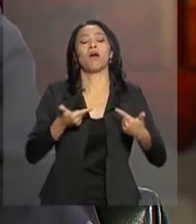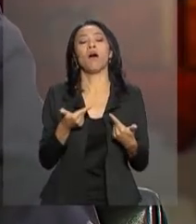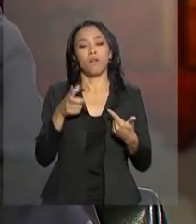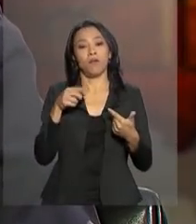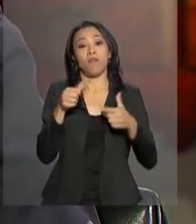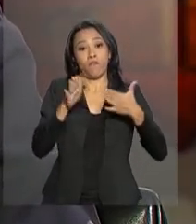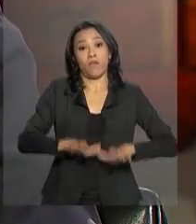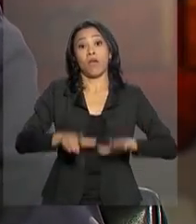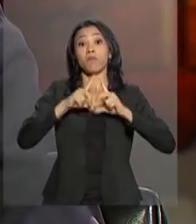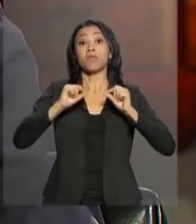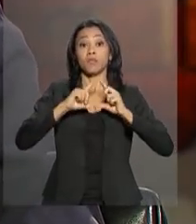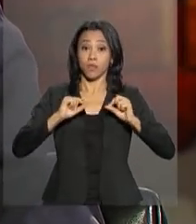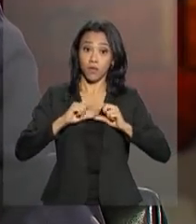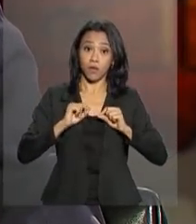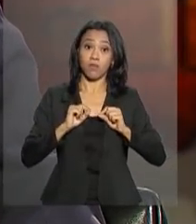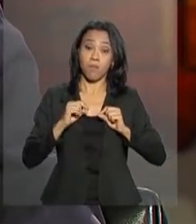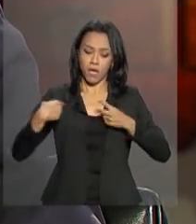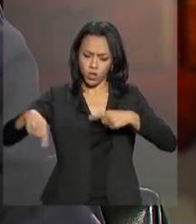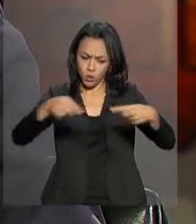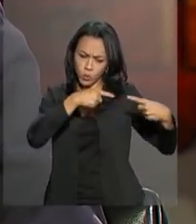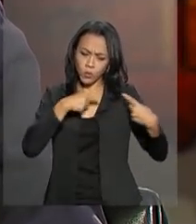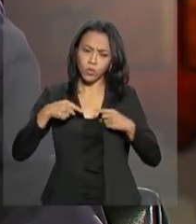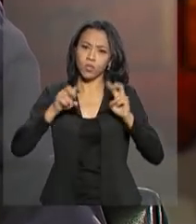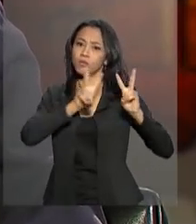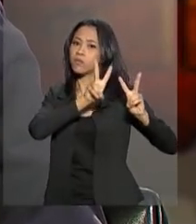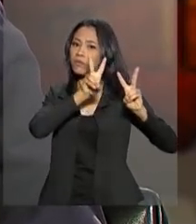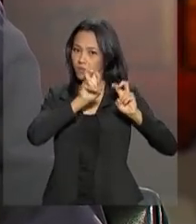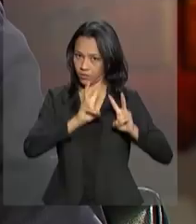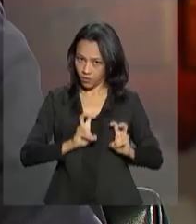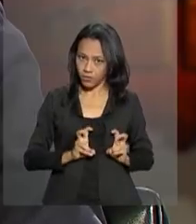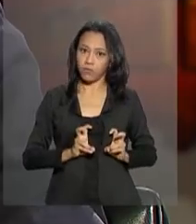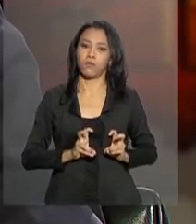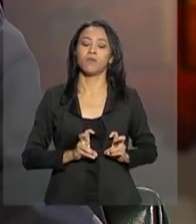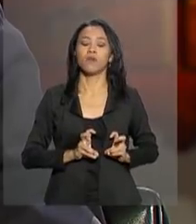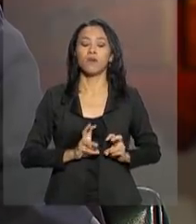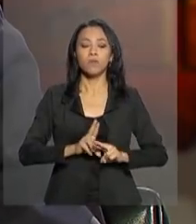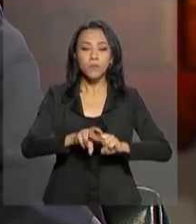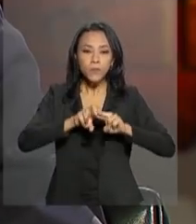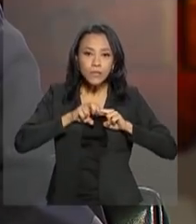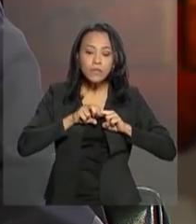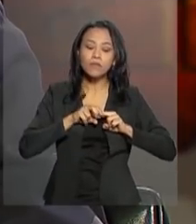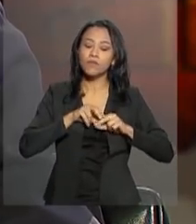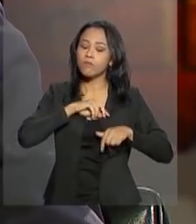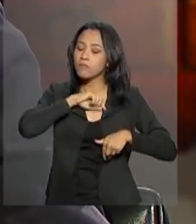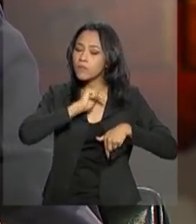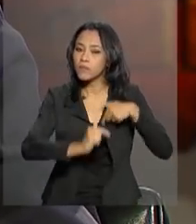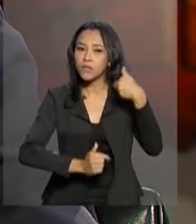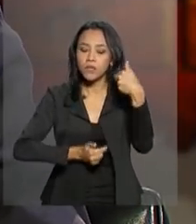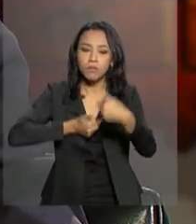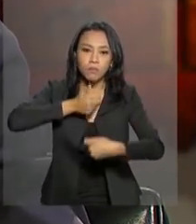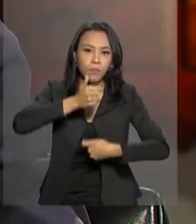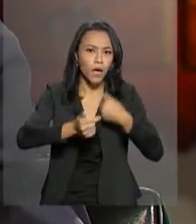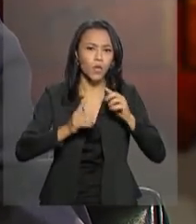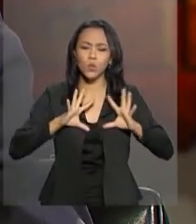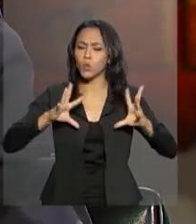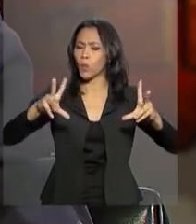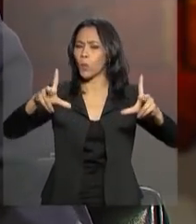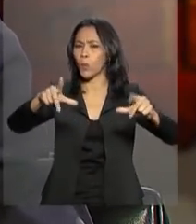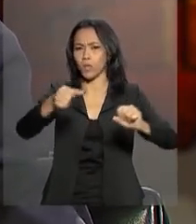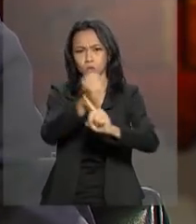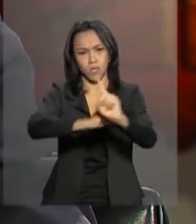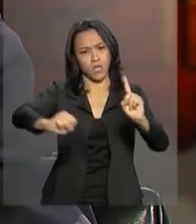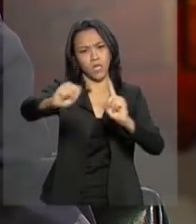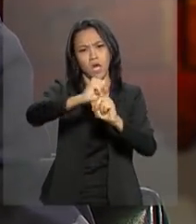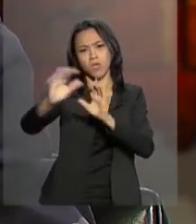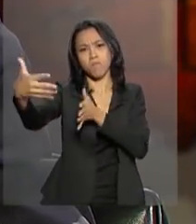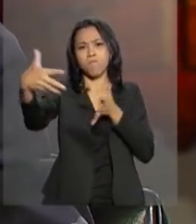em Brasília para discutir esses temas. E portanto, foi um trabalho de que participou toda a sociedade. Quando